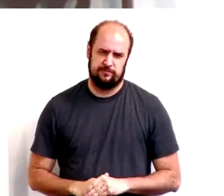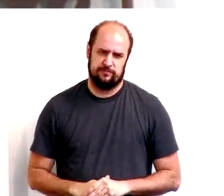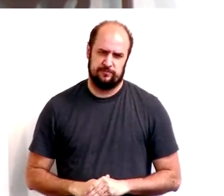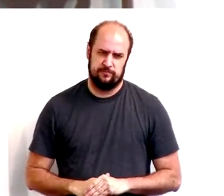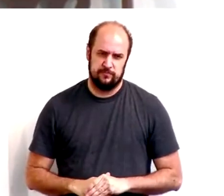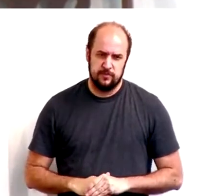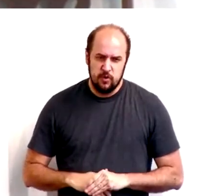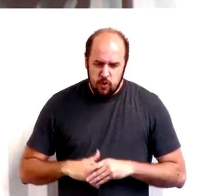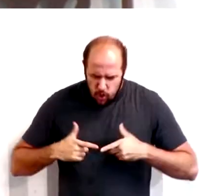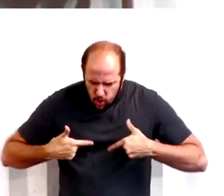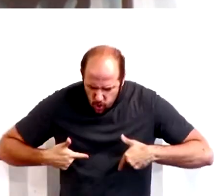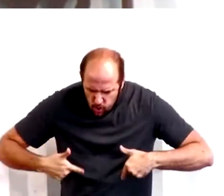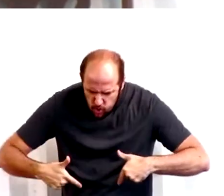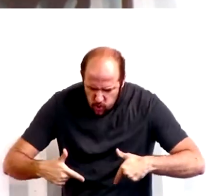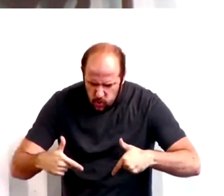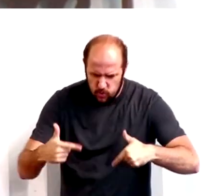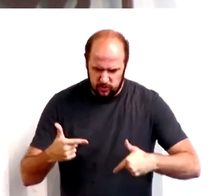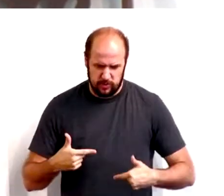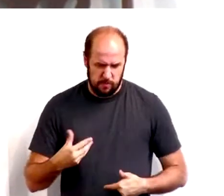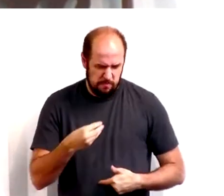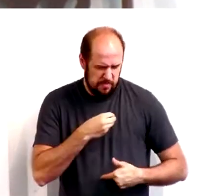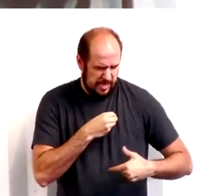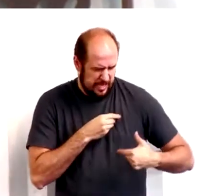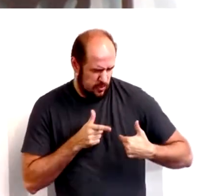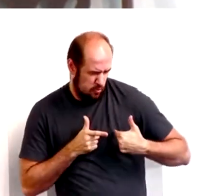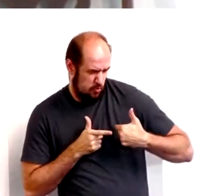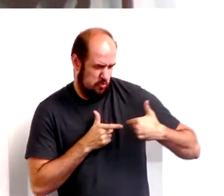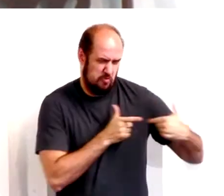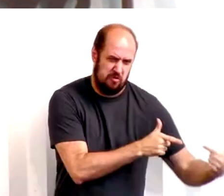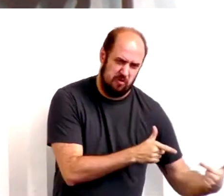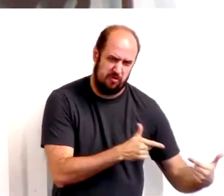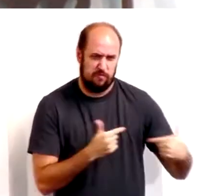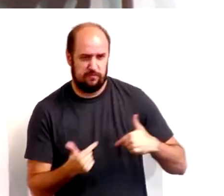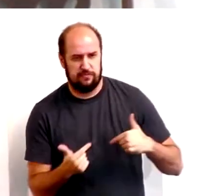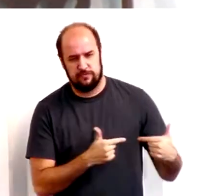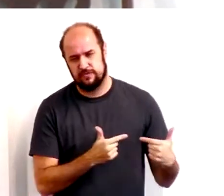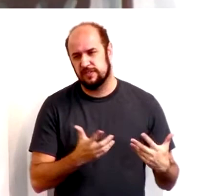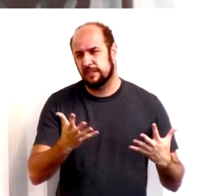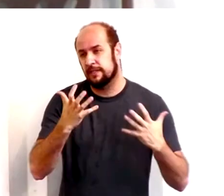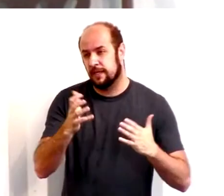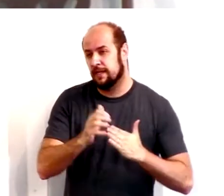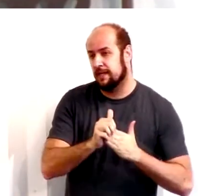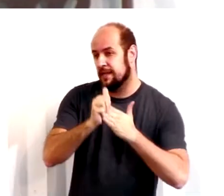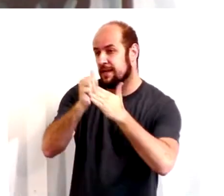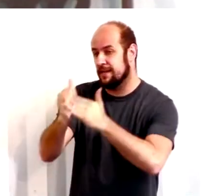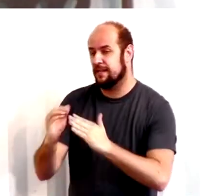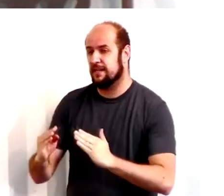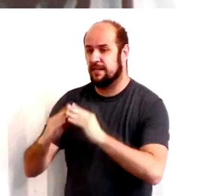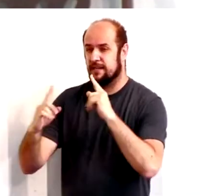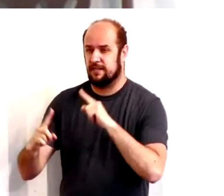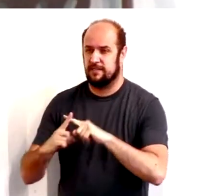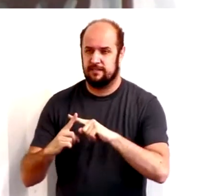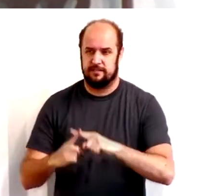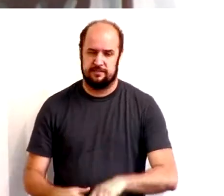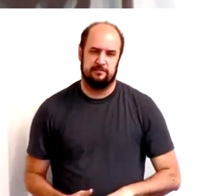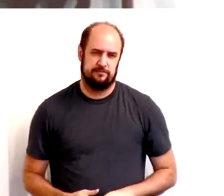E nas lutas contra o próprio pecado tentam conduzir a igreja que Deus coloca no coração.